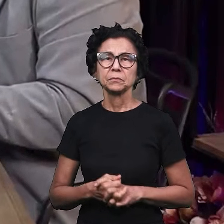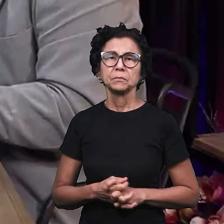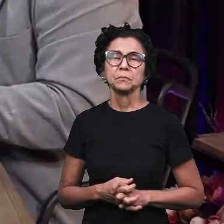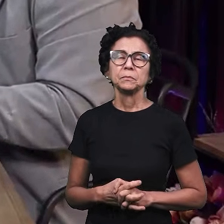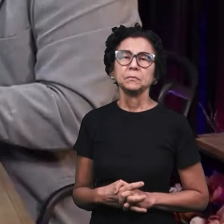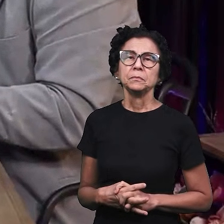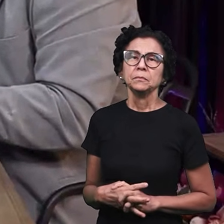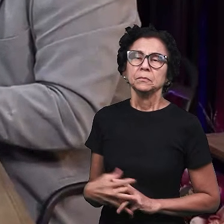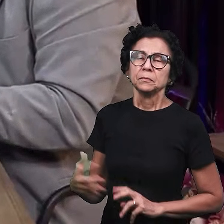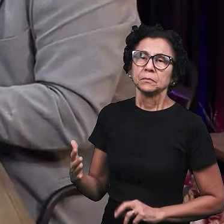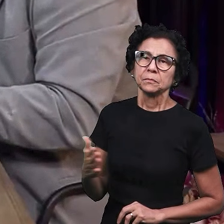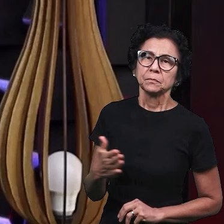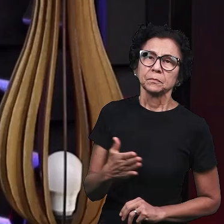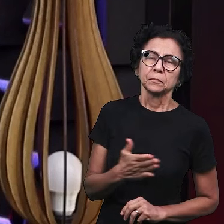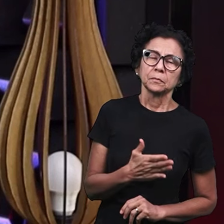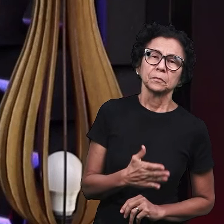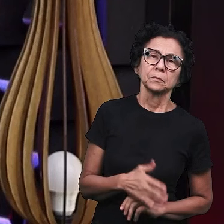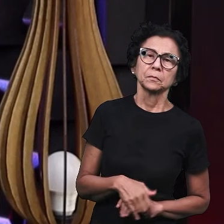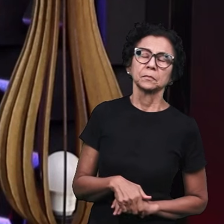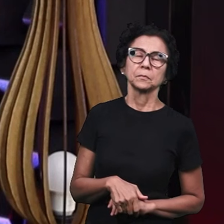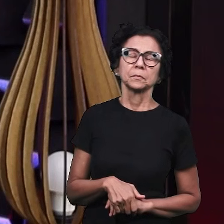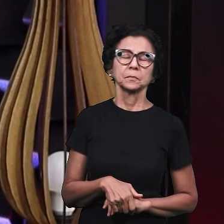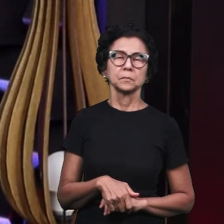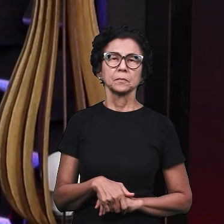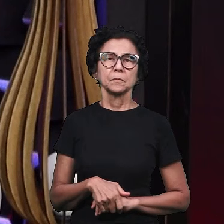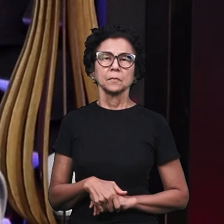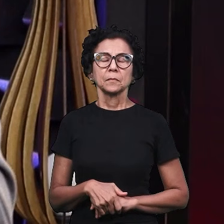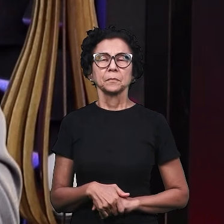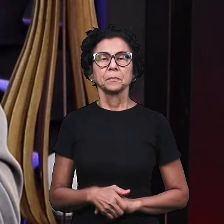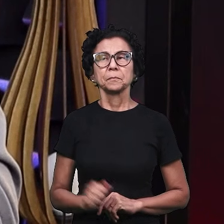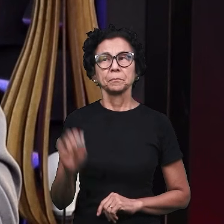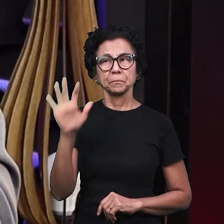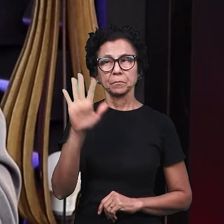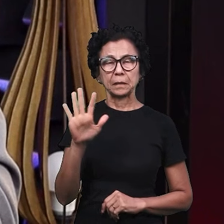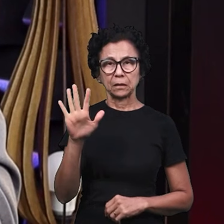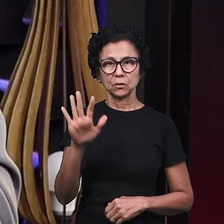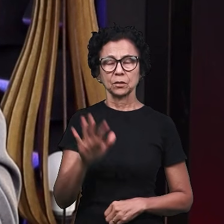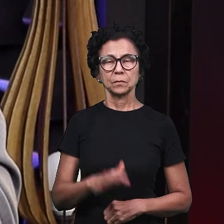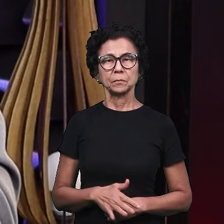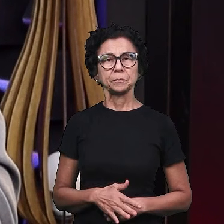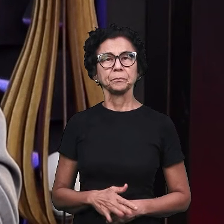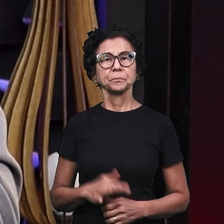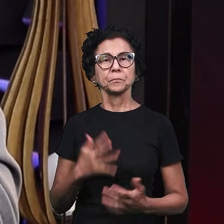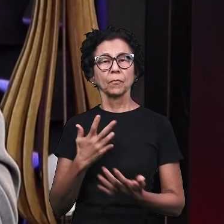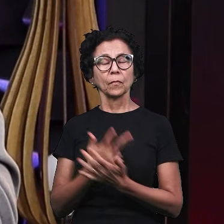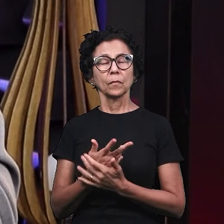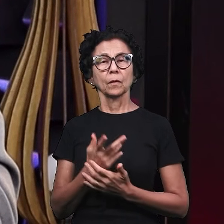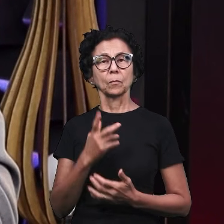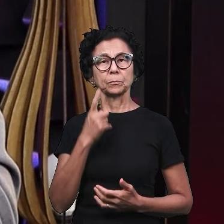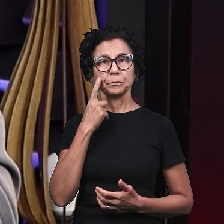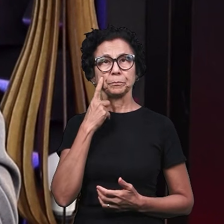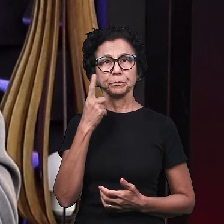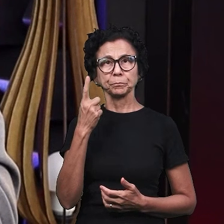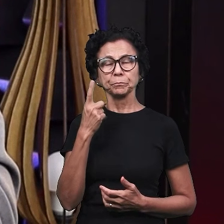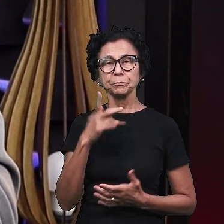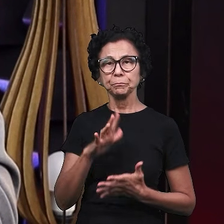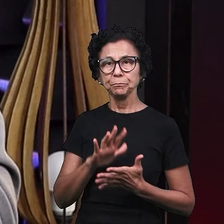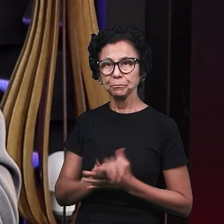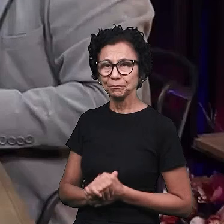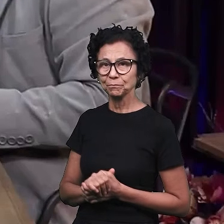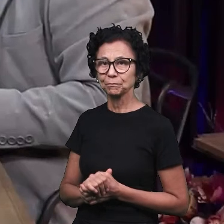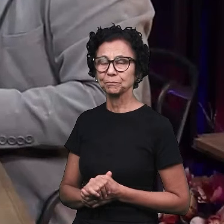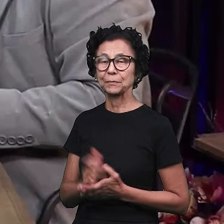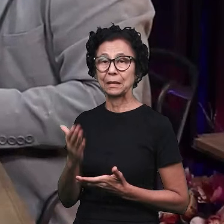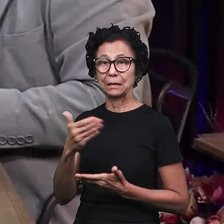quê? Jesus, ele entra novamente em Jerusalém, e eu gostaria até que passasse o próximo quadro, porque o que ele vai contemplar